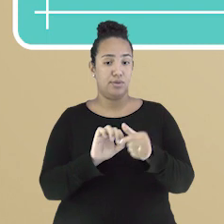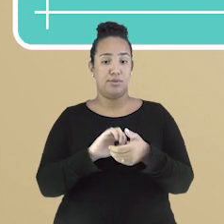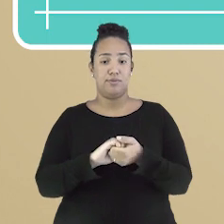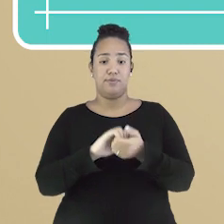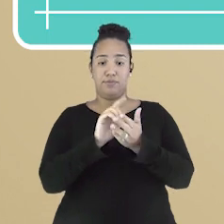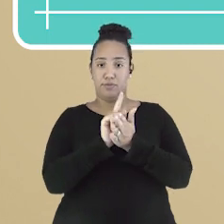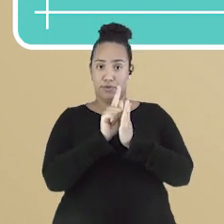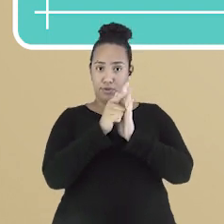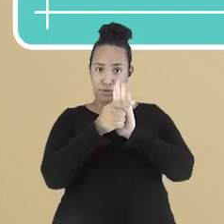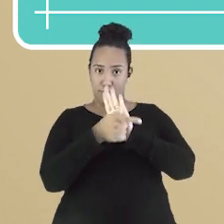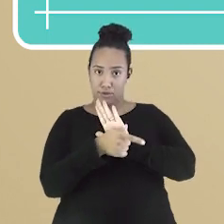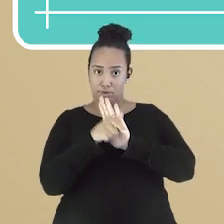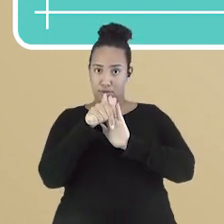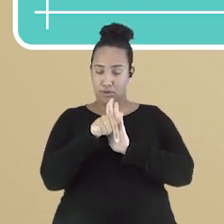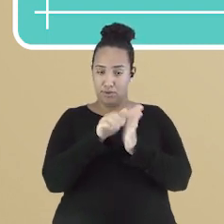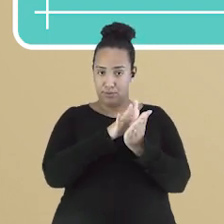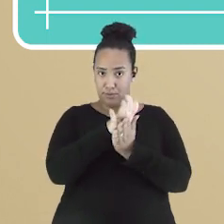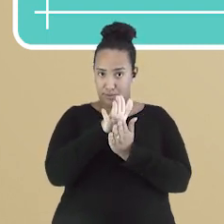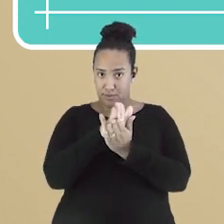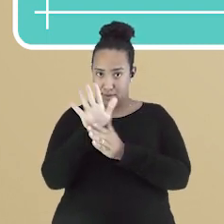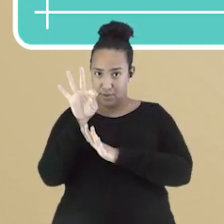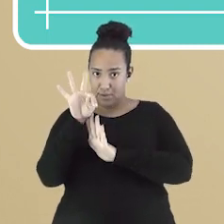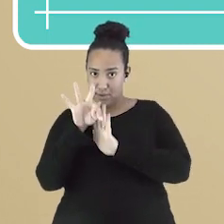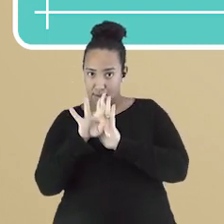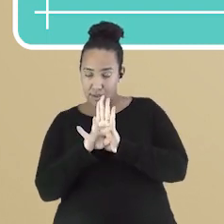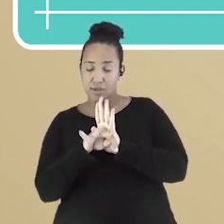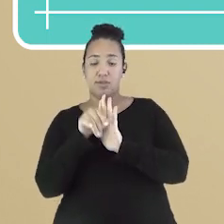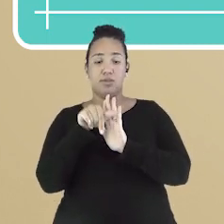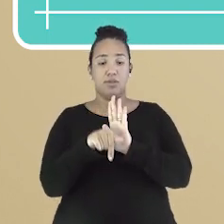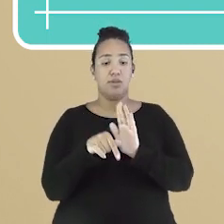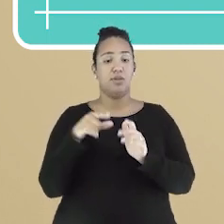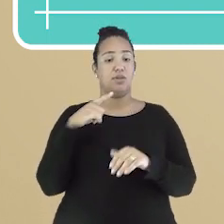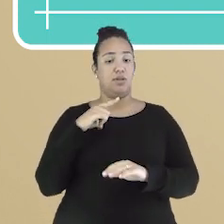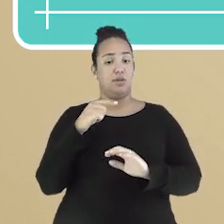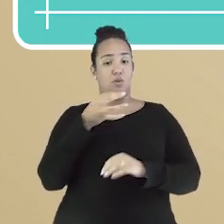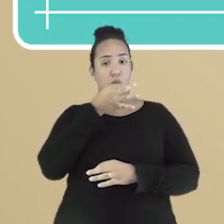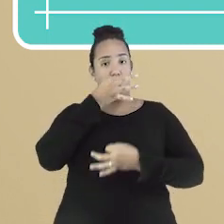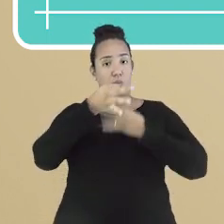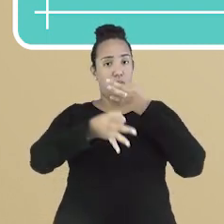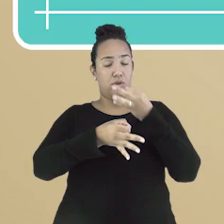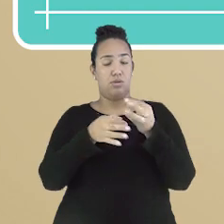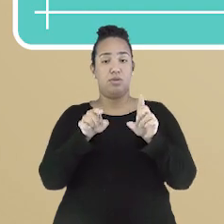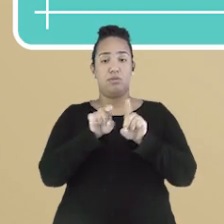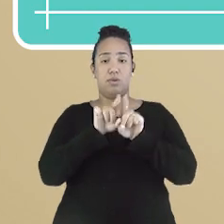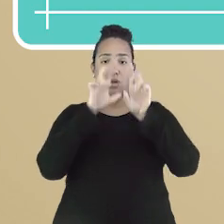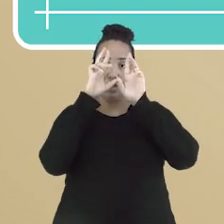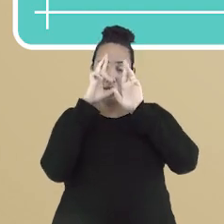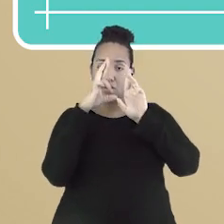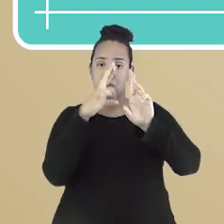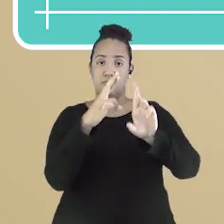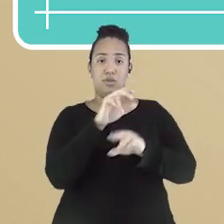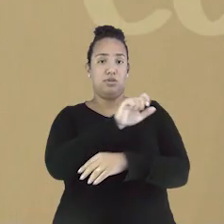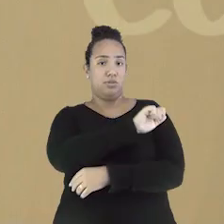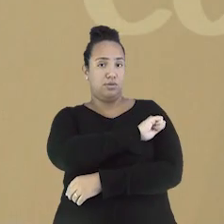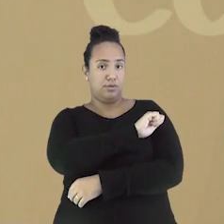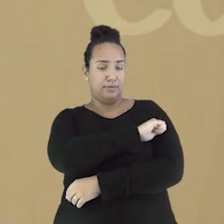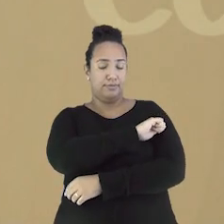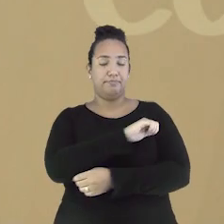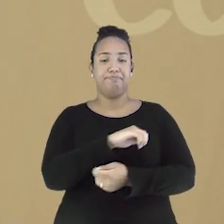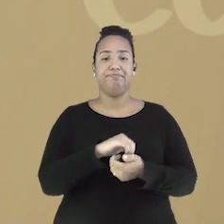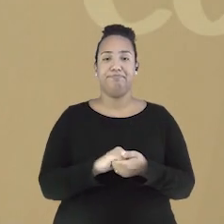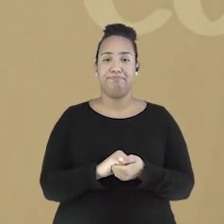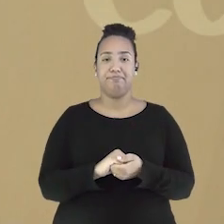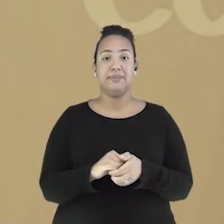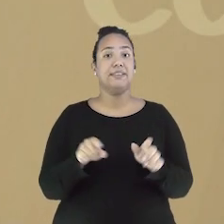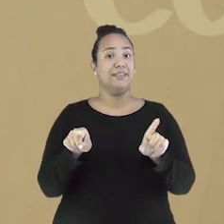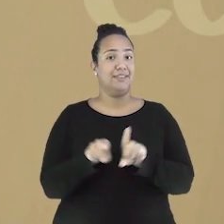gênero editorial, trabalhar o posicionamento, senso crítico e o respeito dos estudantes perante diversos temas. Ah,